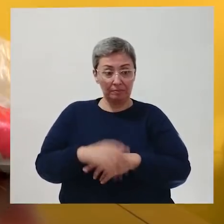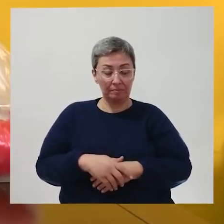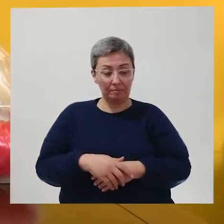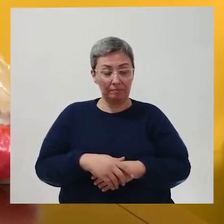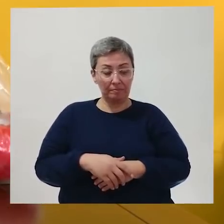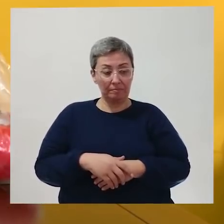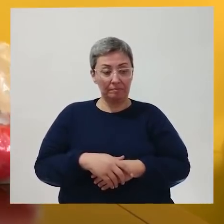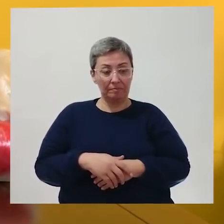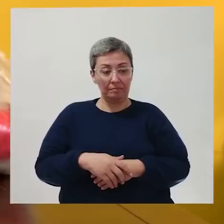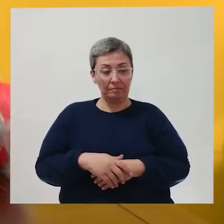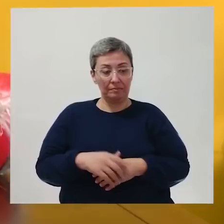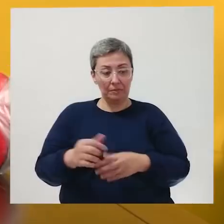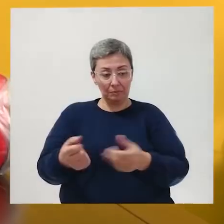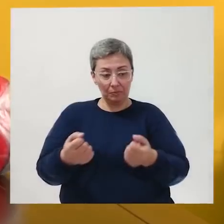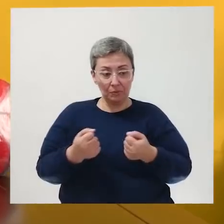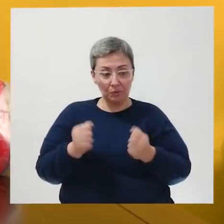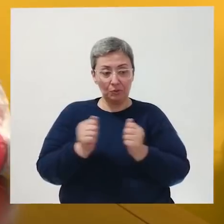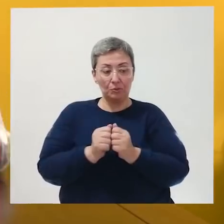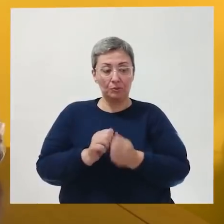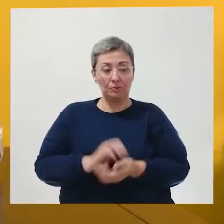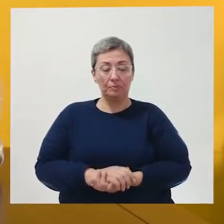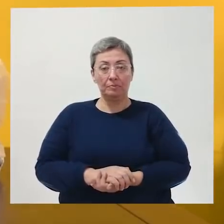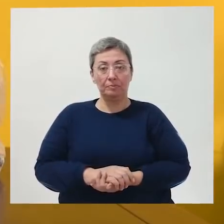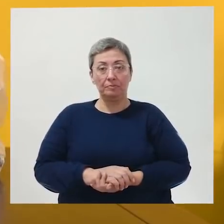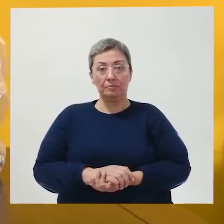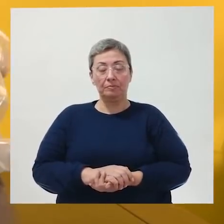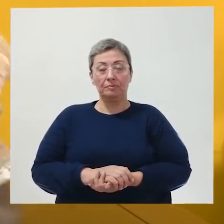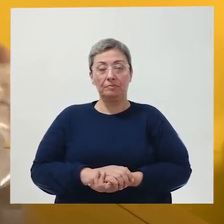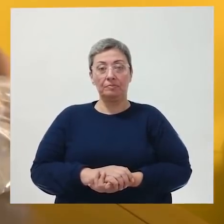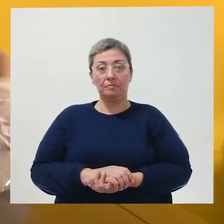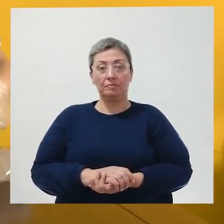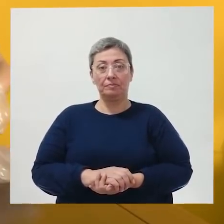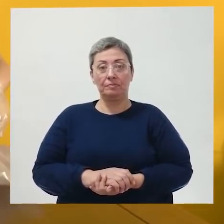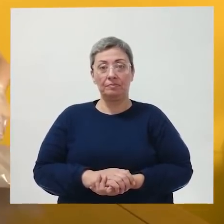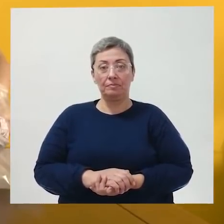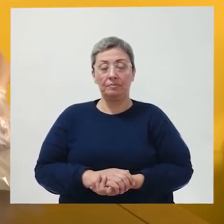Tira. Vamos puxar junto.